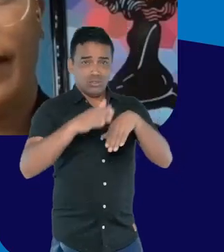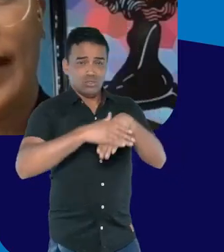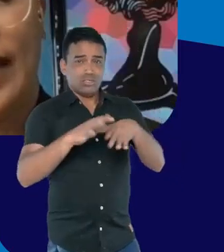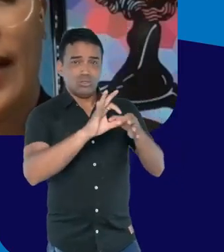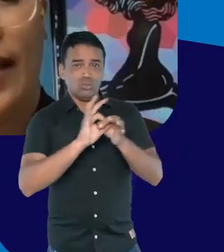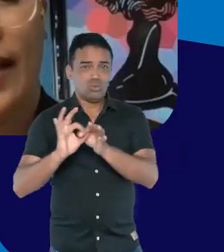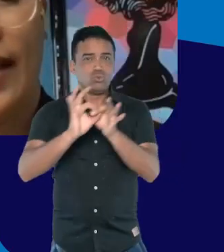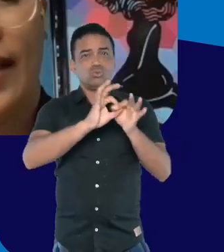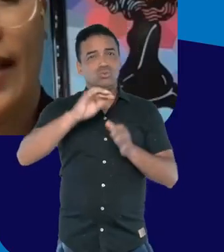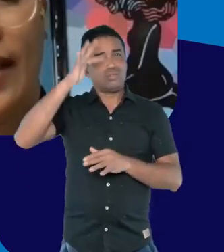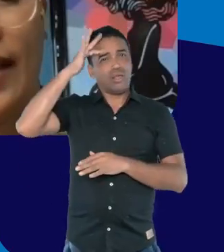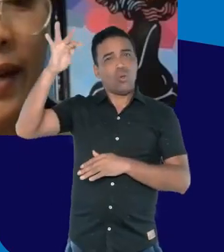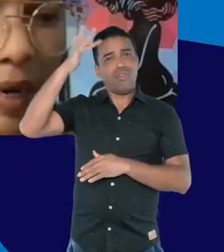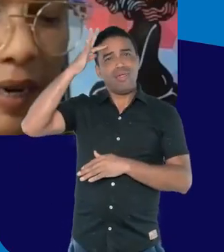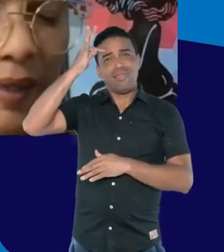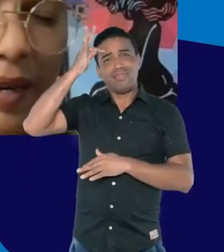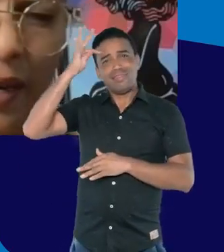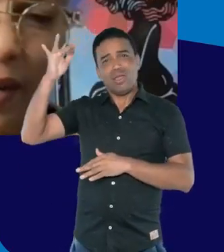teóricos.